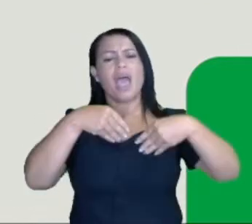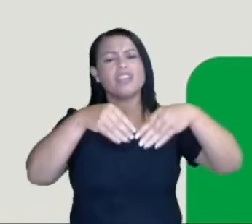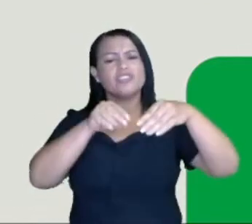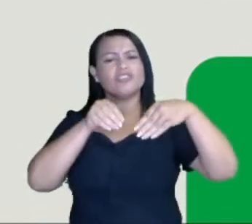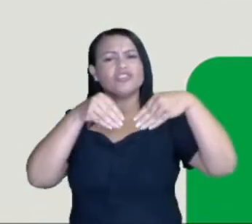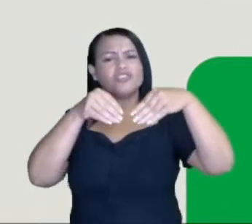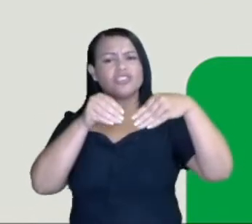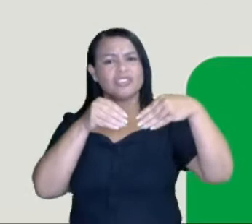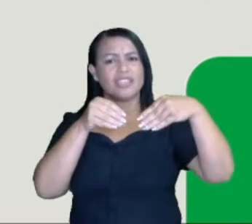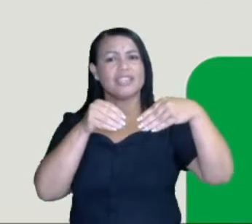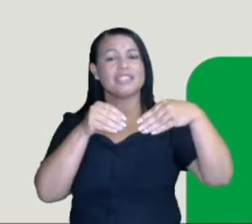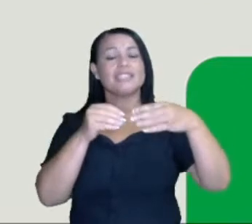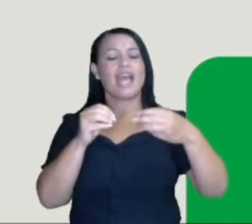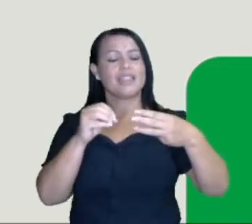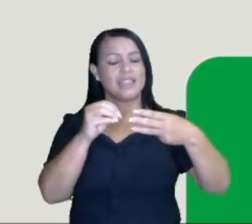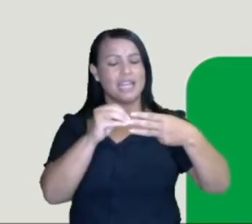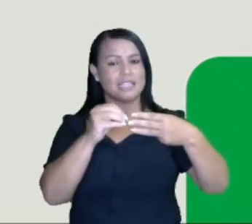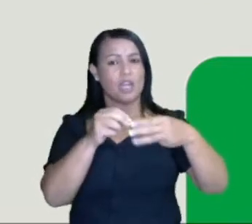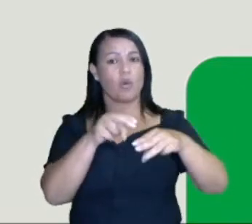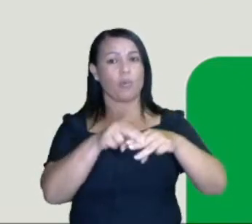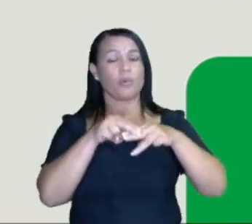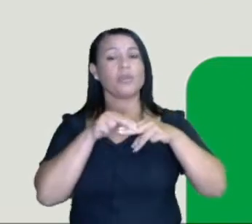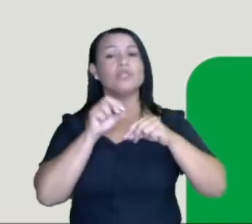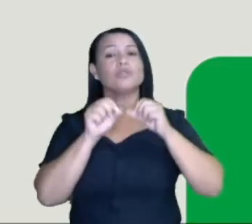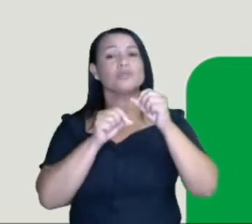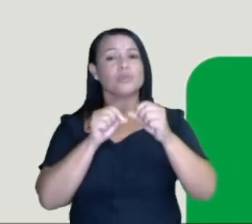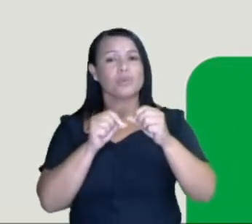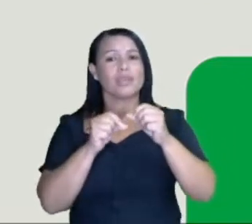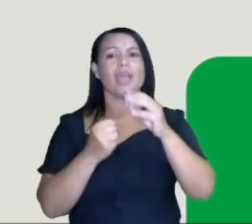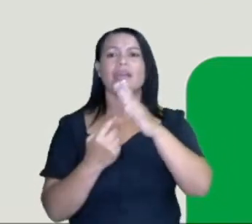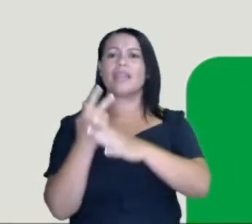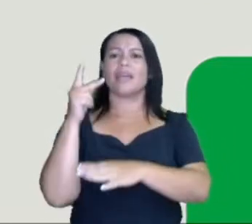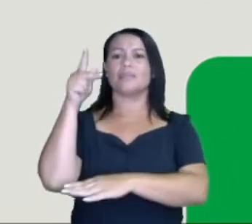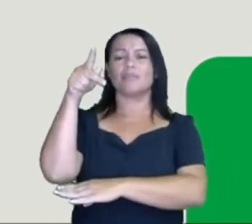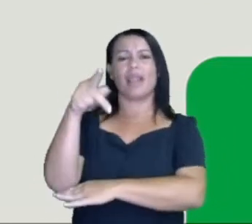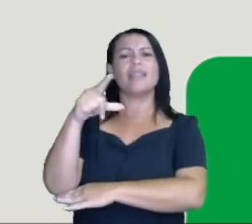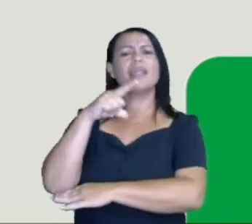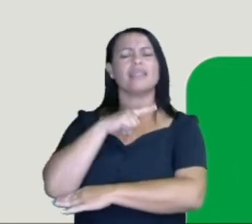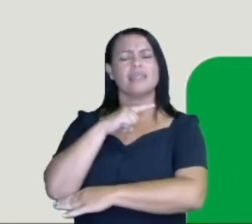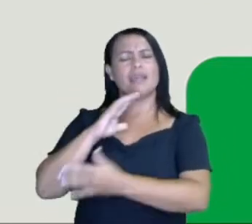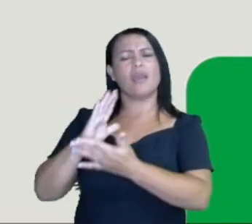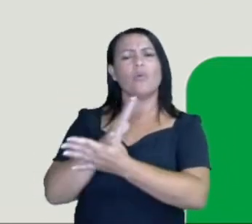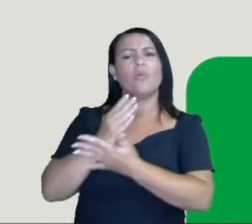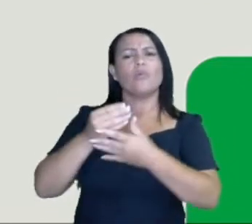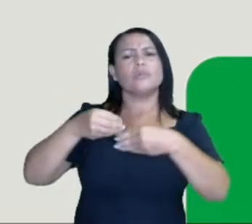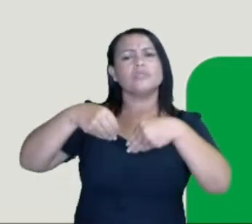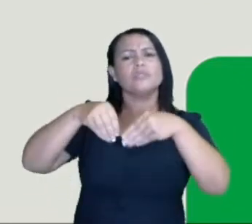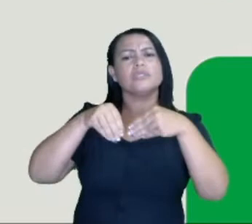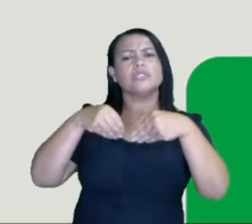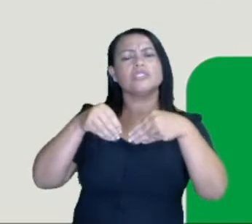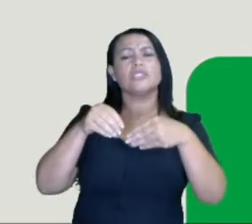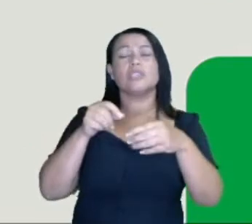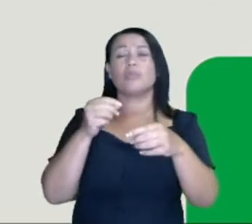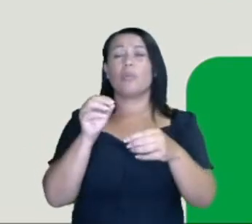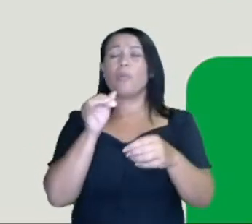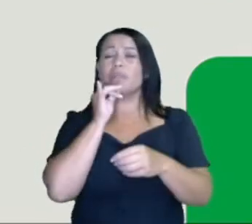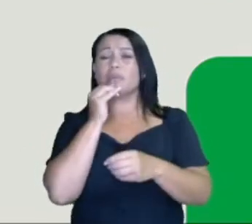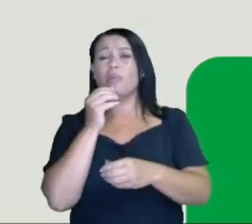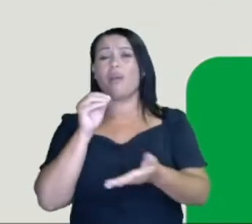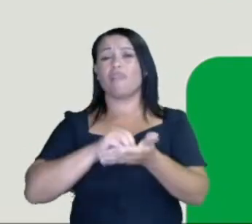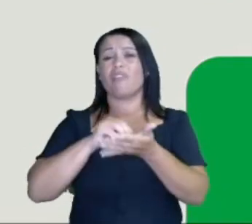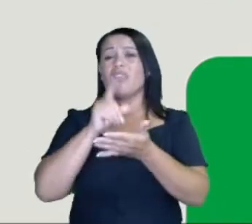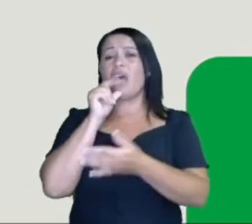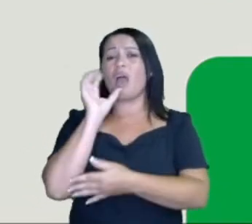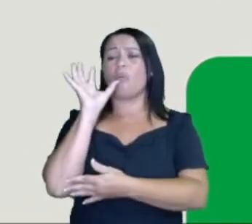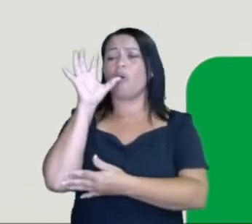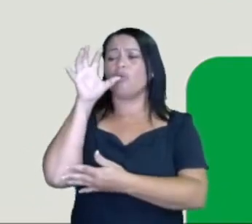as células das plantas possuem certa rigidez. Quando elas estão com pouca água, elas murcham,